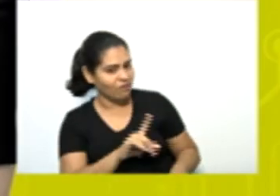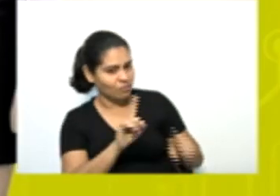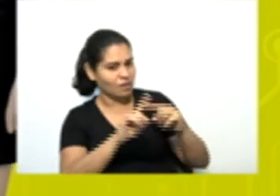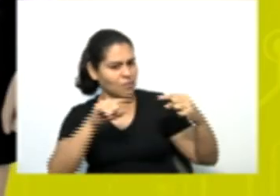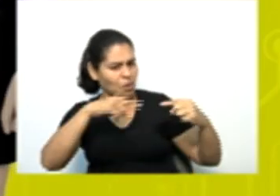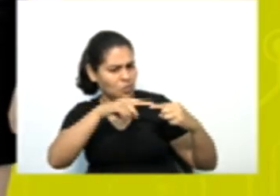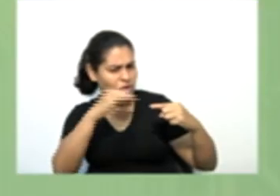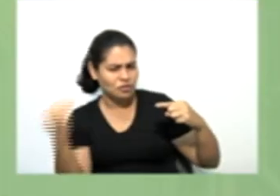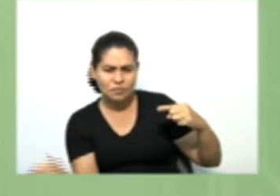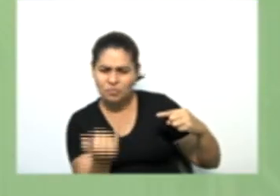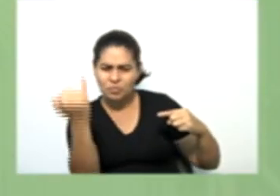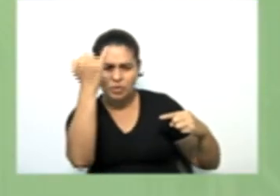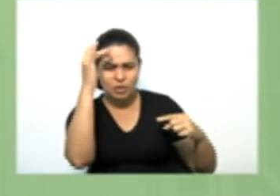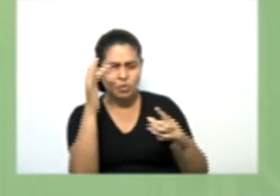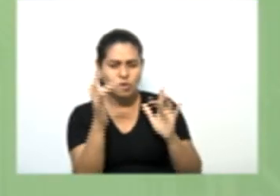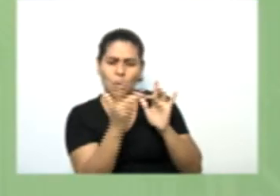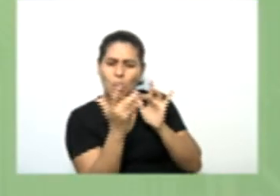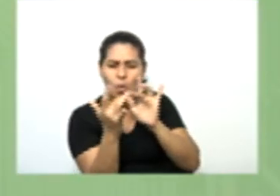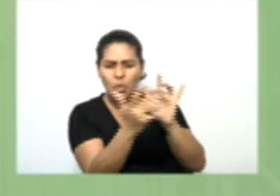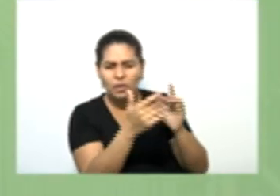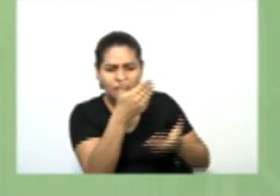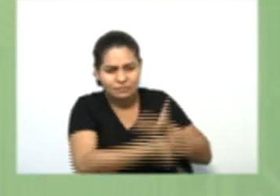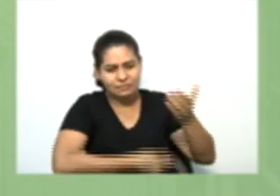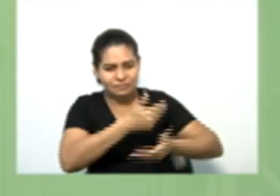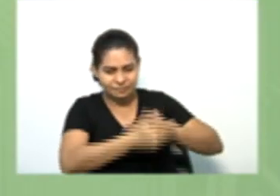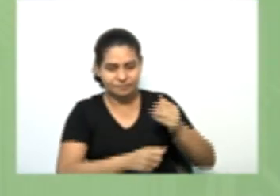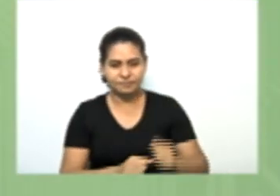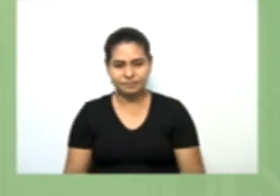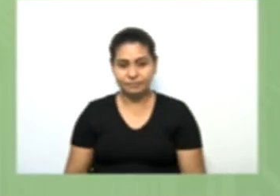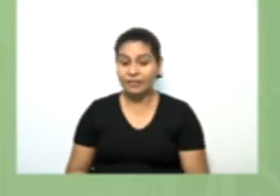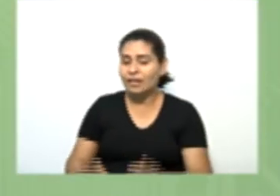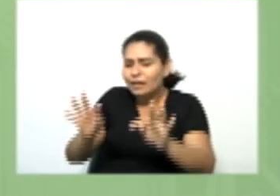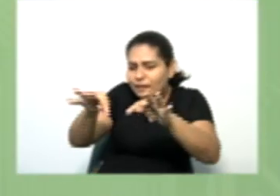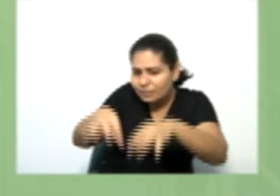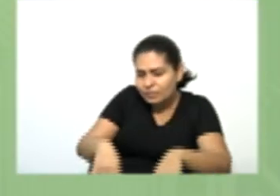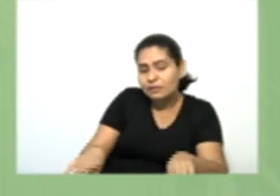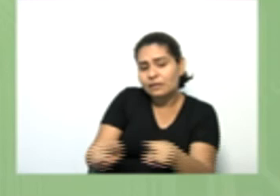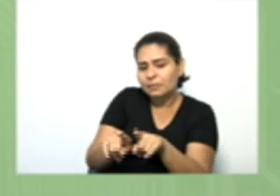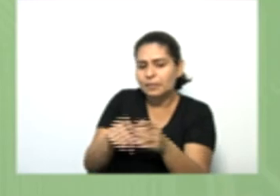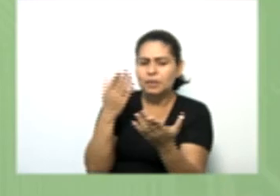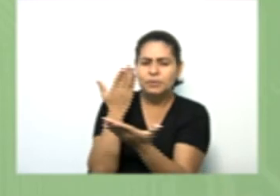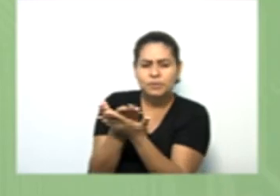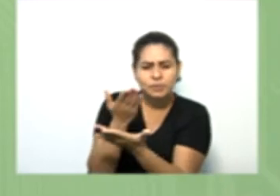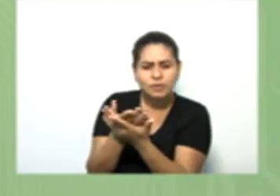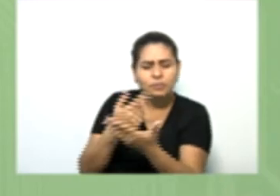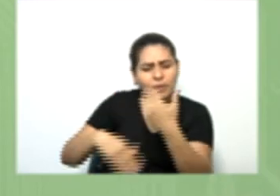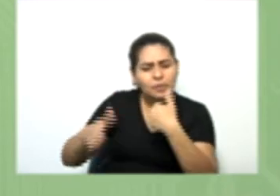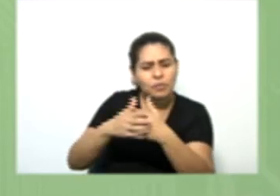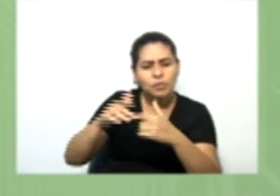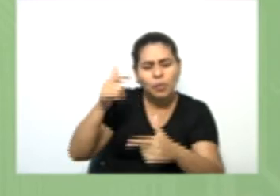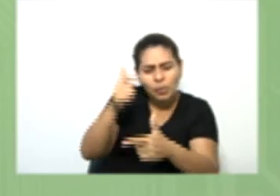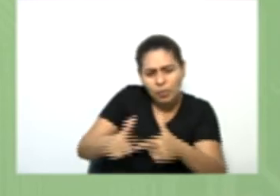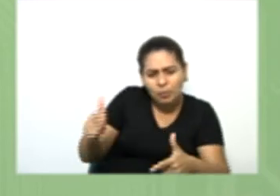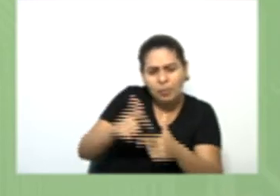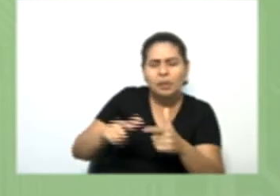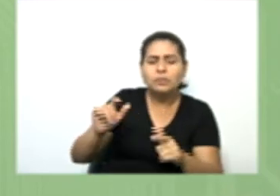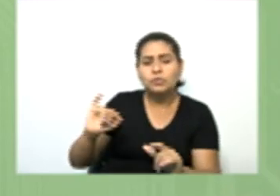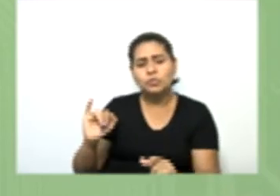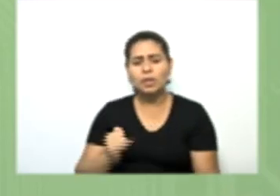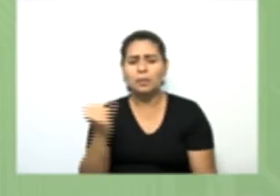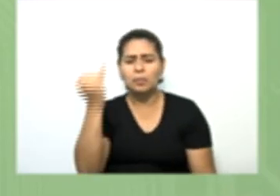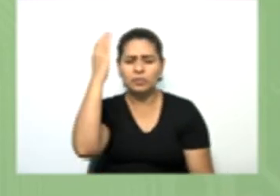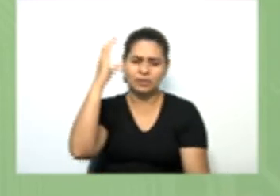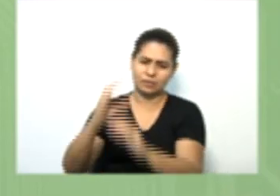Vimos também a importância das relações interpessoais. E, por fim, estudamos sobre os conflitos e a importância